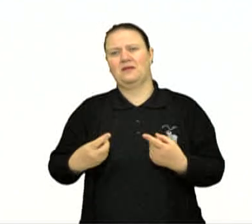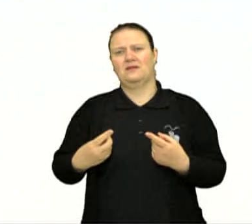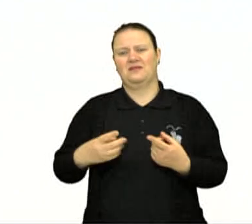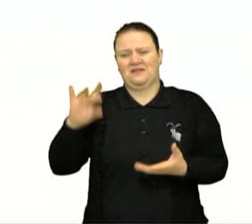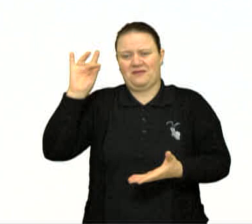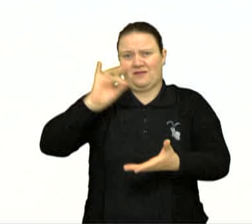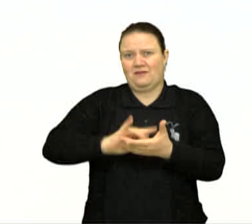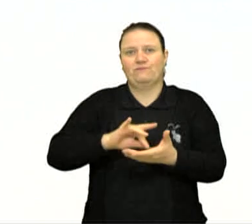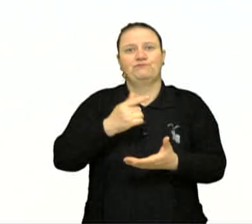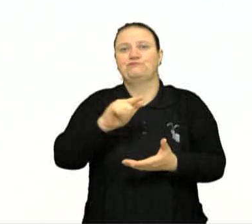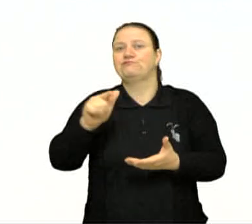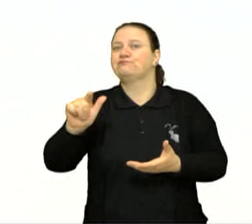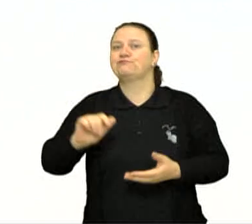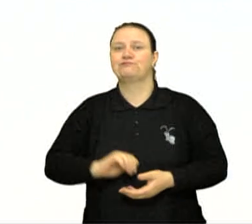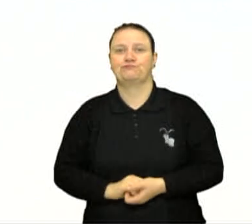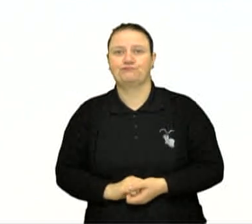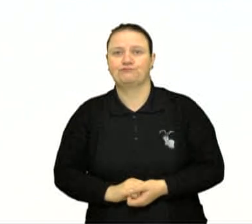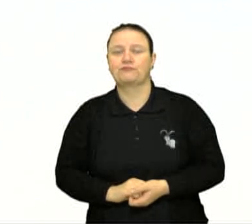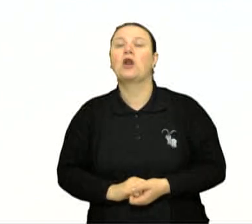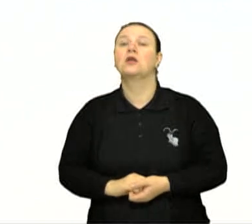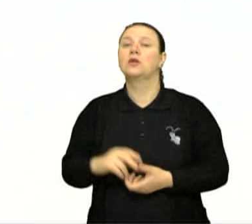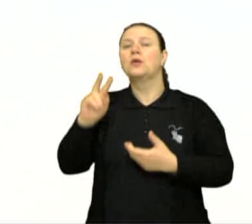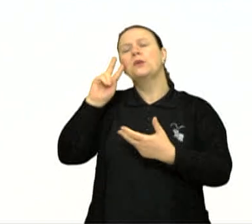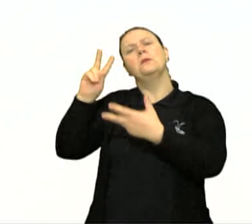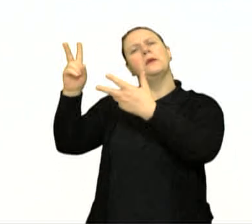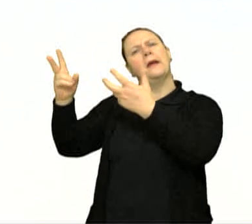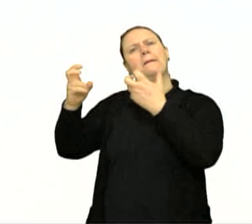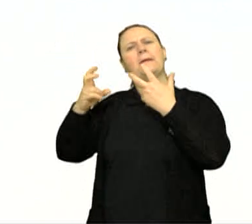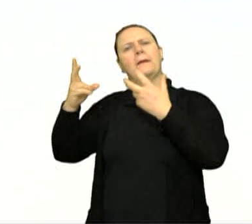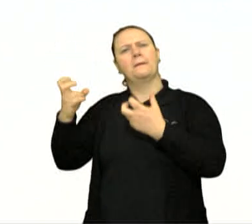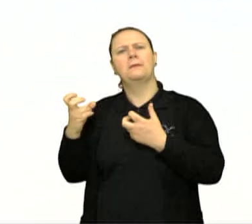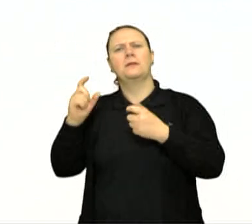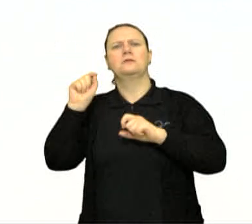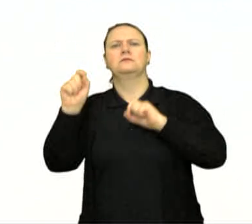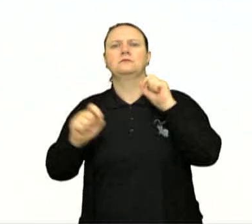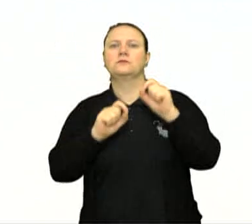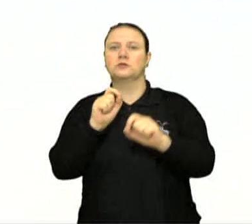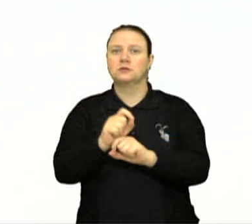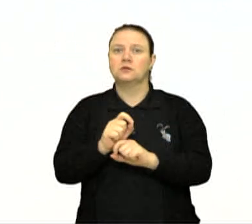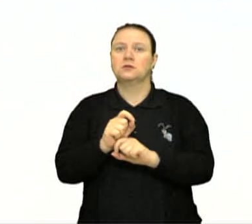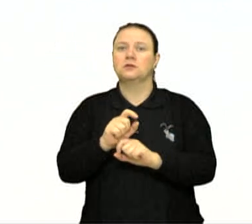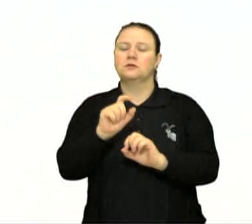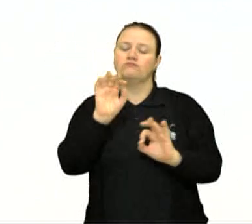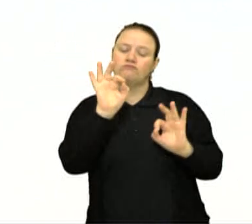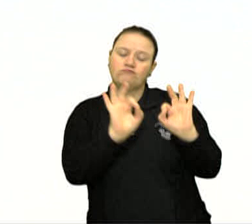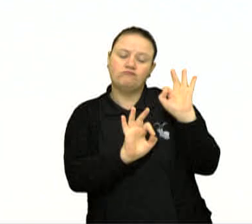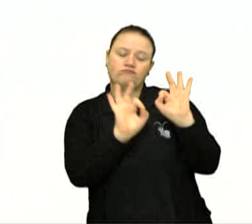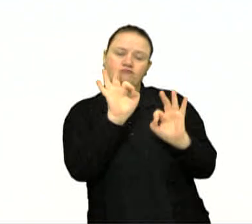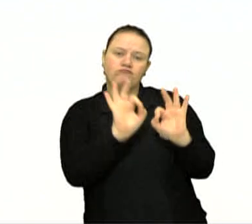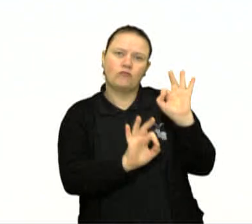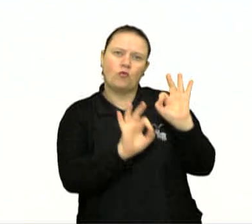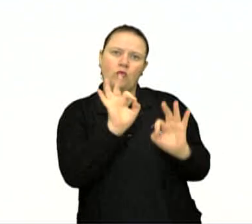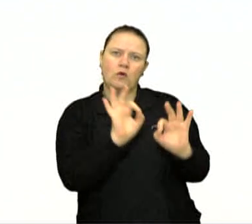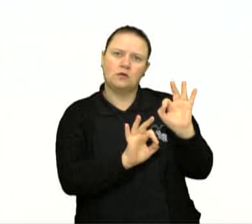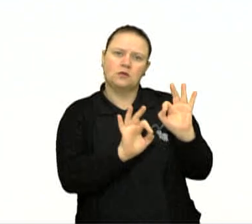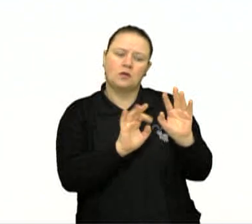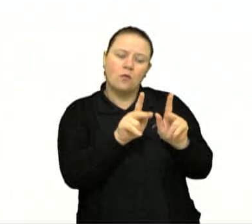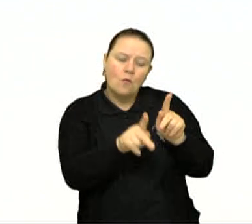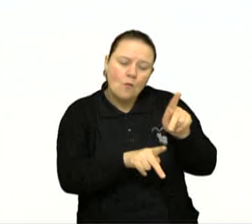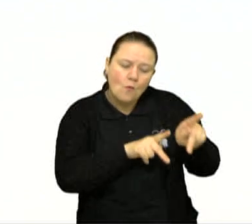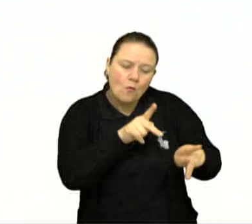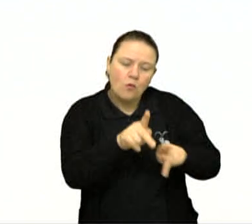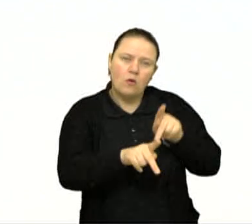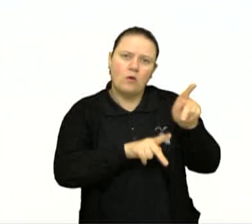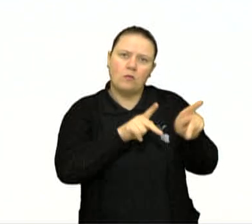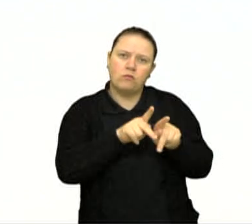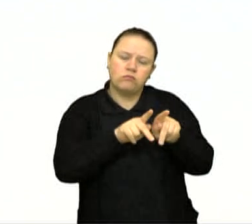quando olhamos a situação do Kurdistão, nós percebemos que remonta a uma organização de povos que foram